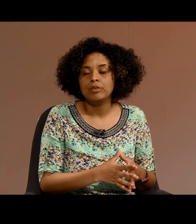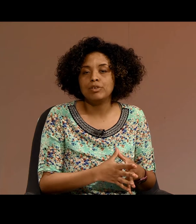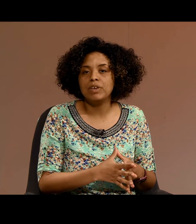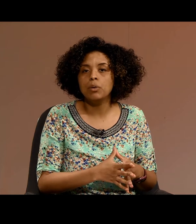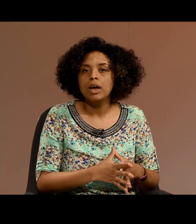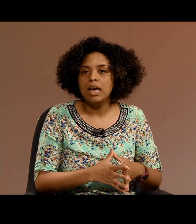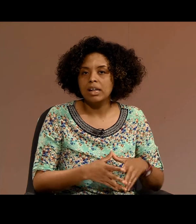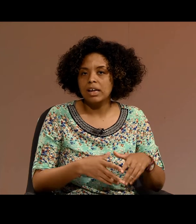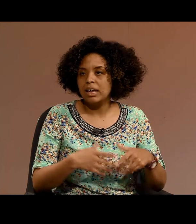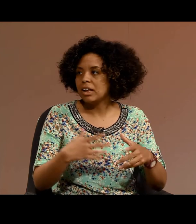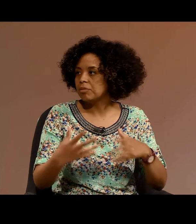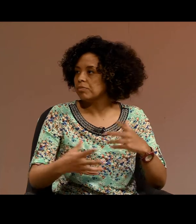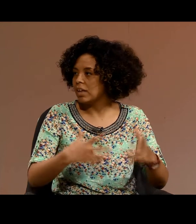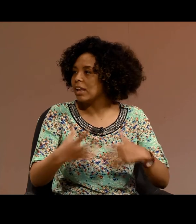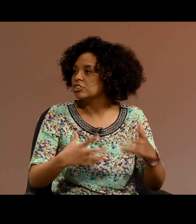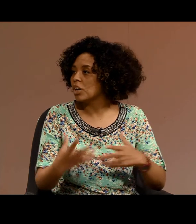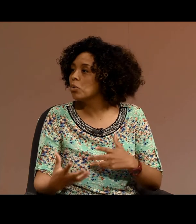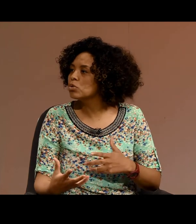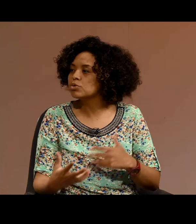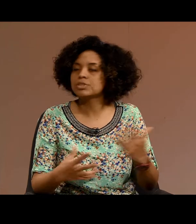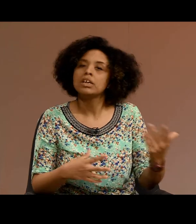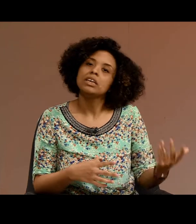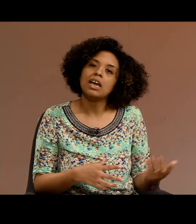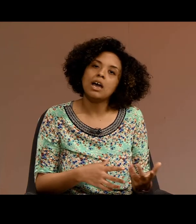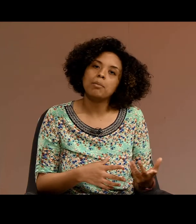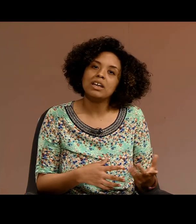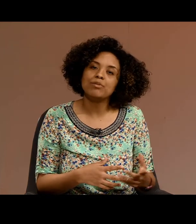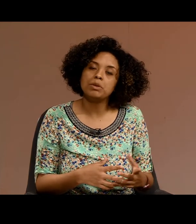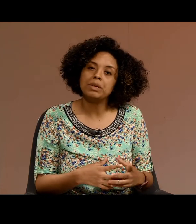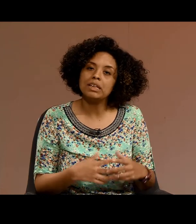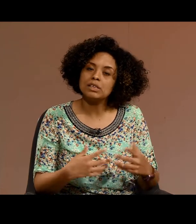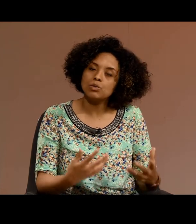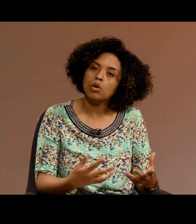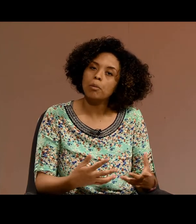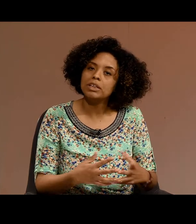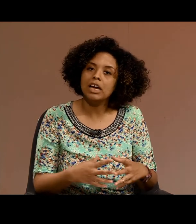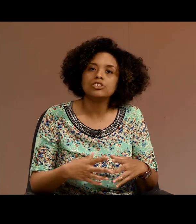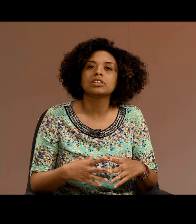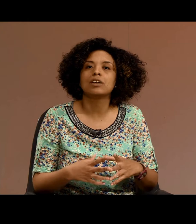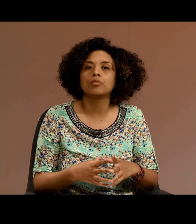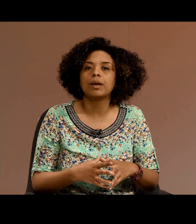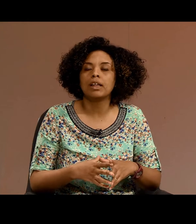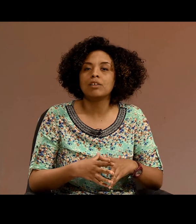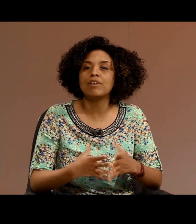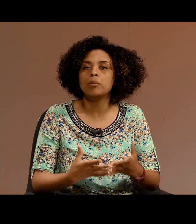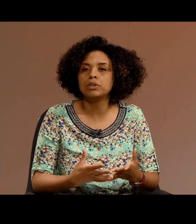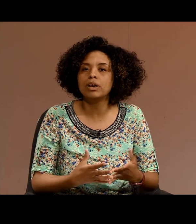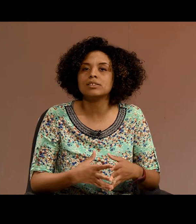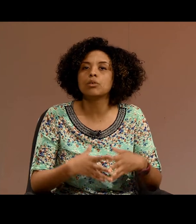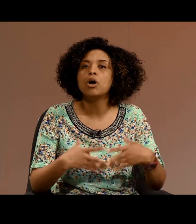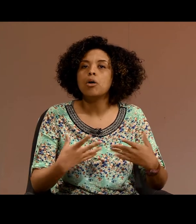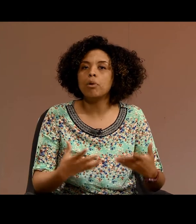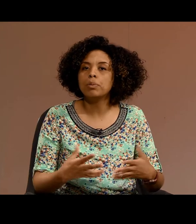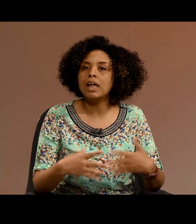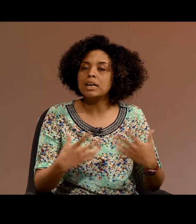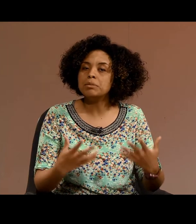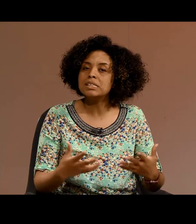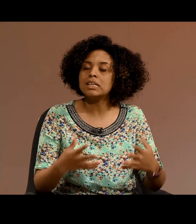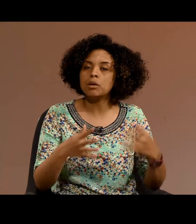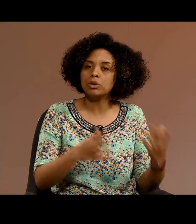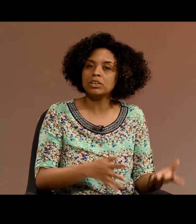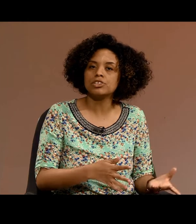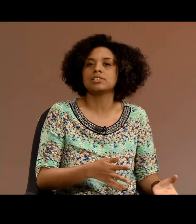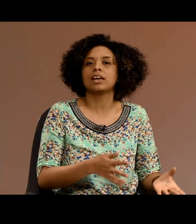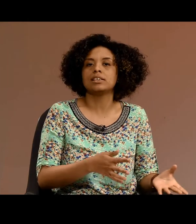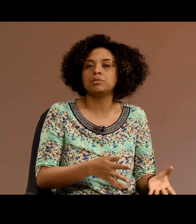Firmina viveu, ela era, né, ela tinha custos e a Maria Firmina na sua comunidade tentava levar uma educação popular e